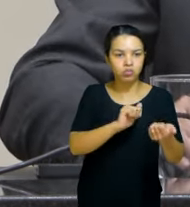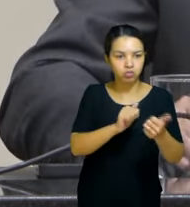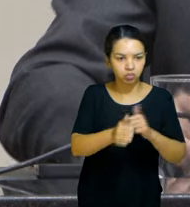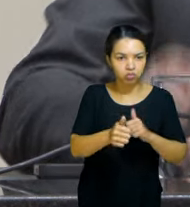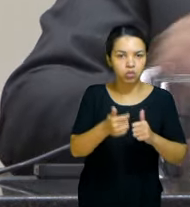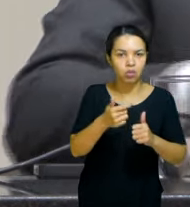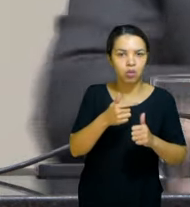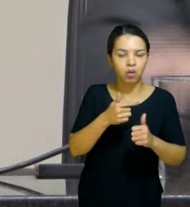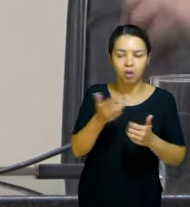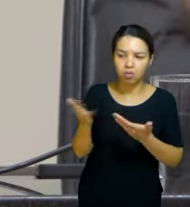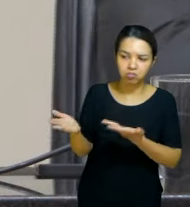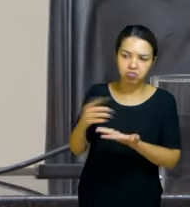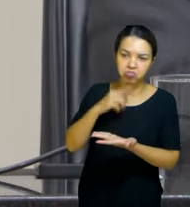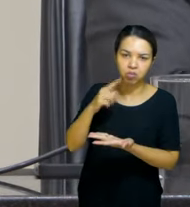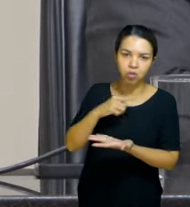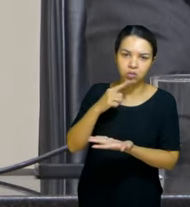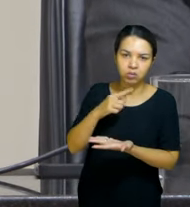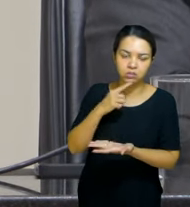não teve?